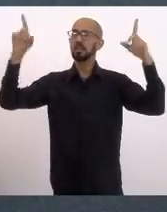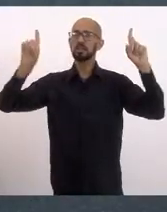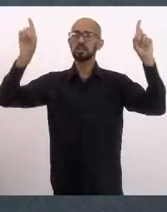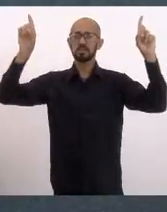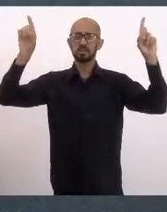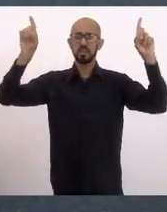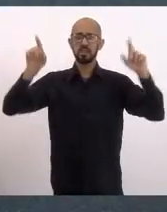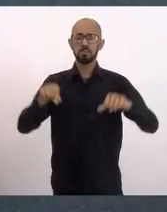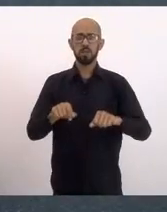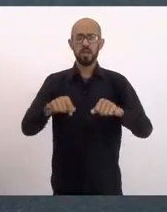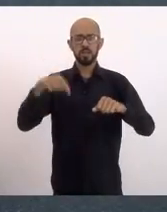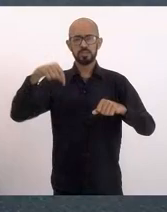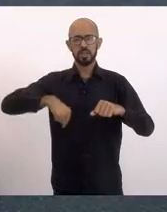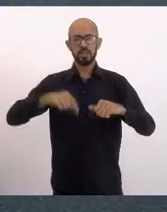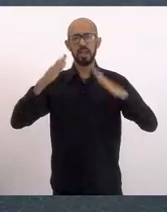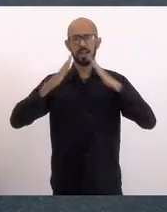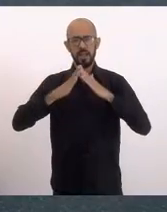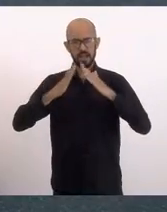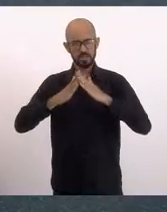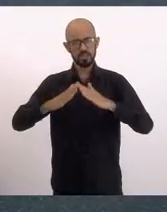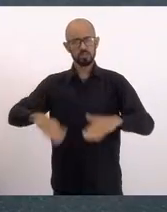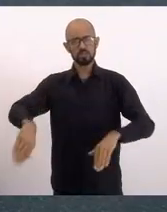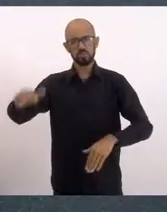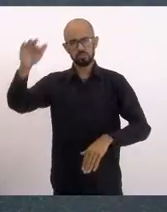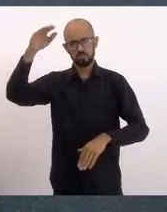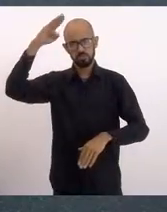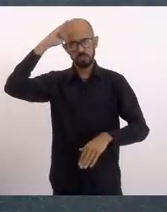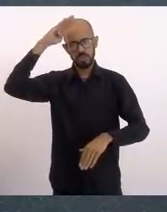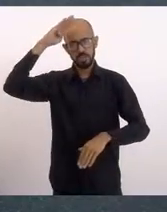a Casa dos Militares do Estado do Rio de Janeiro.